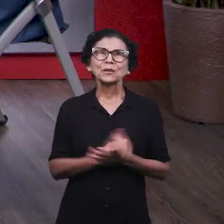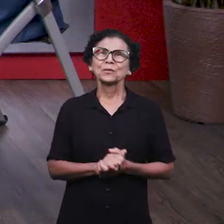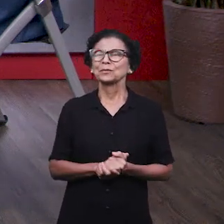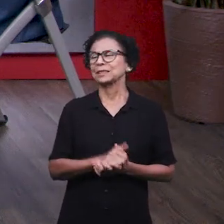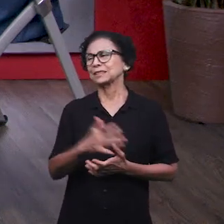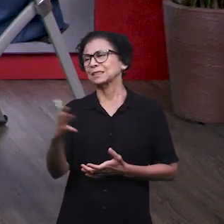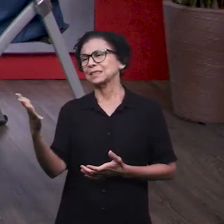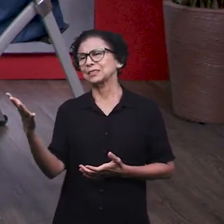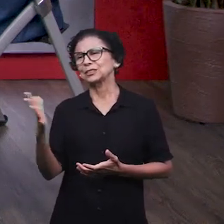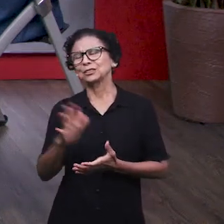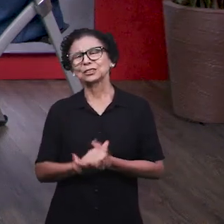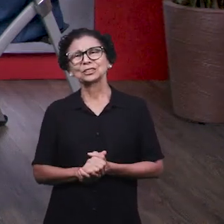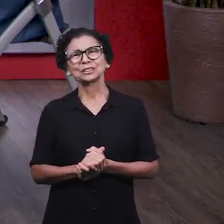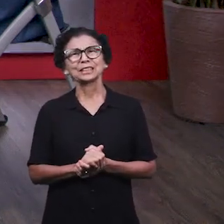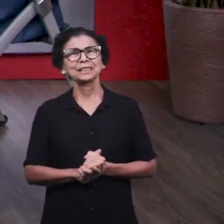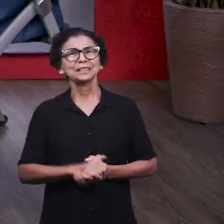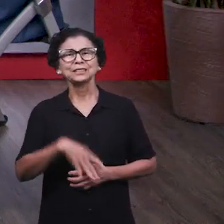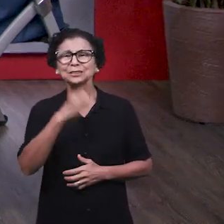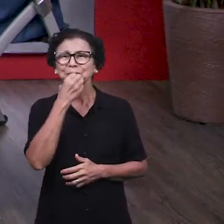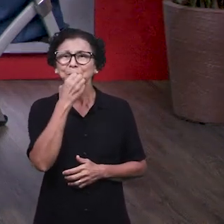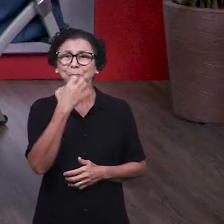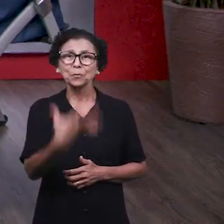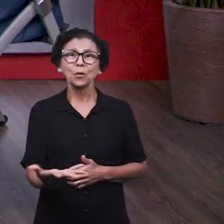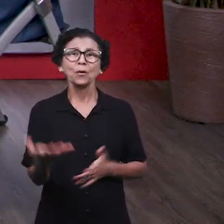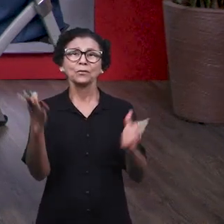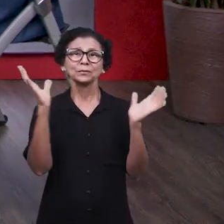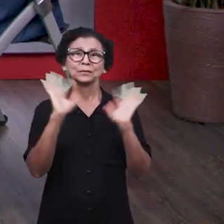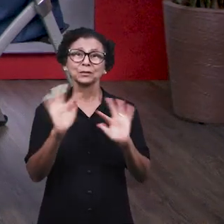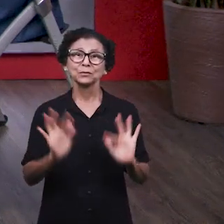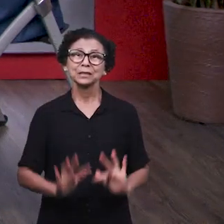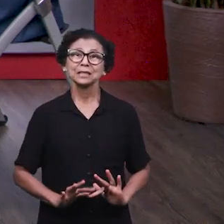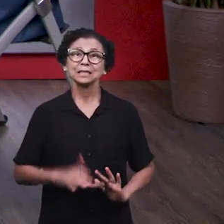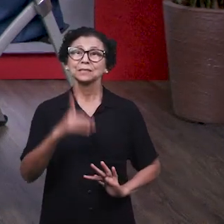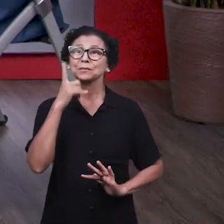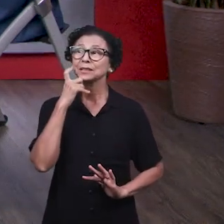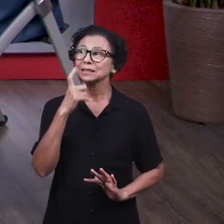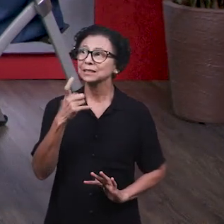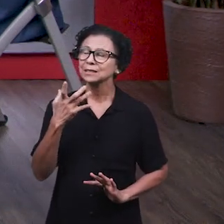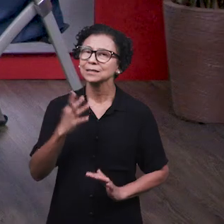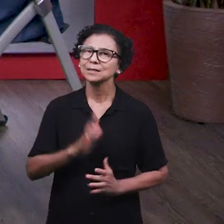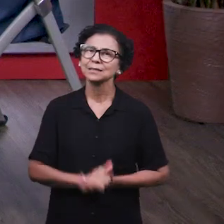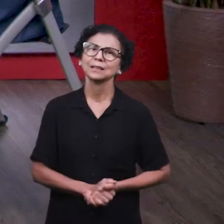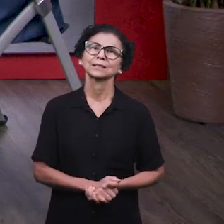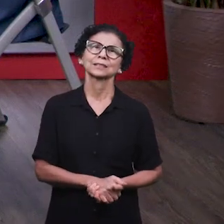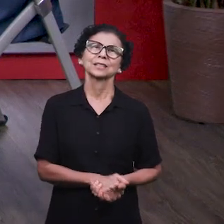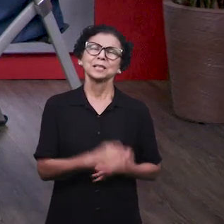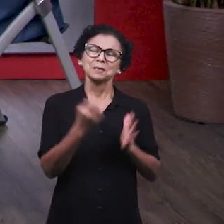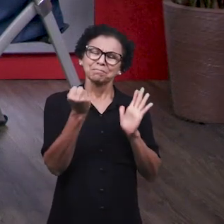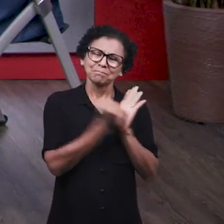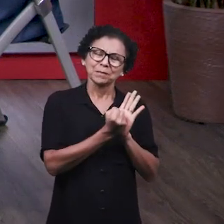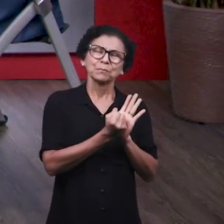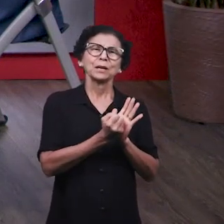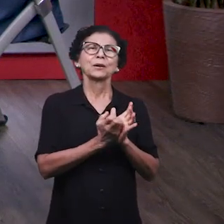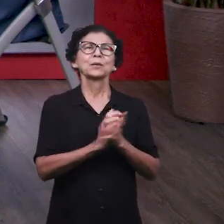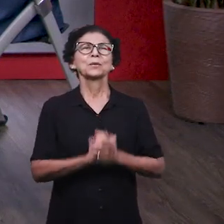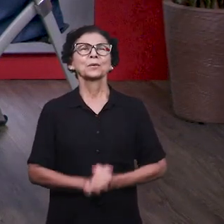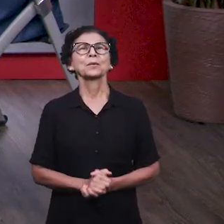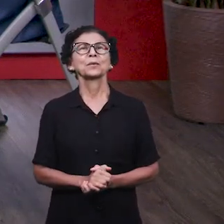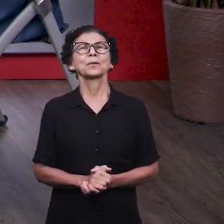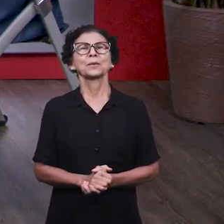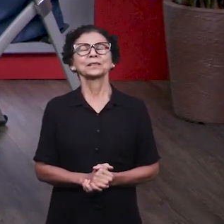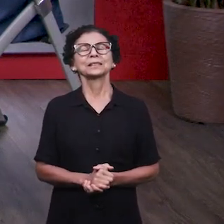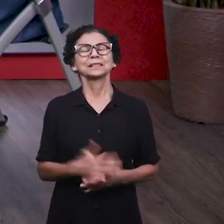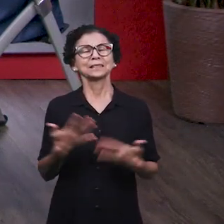laudas, mas essa foi a minha melhor sentença." Uma sentença, assim, muito interessante, né, porque na Isso me verdade marcou muito, por isso que eu fiz questão de lembrar, de